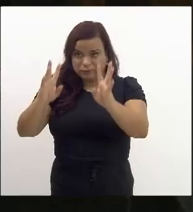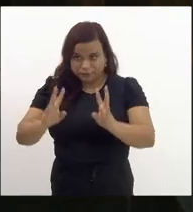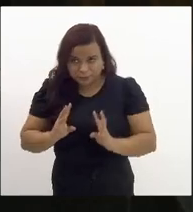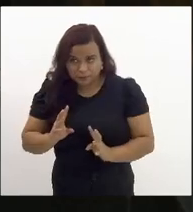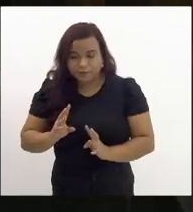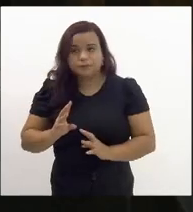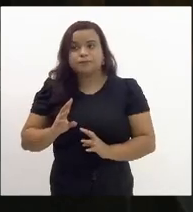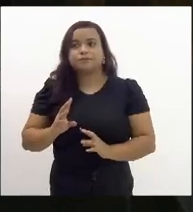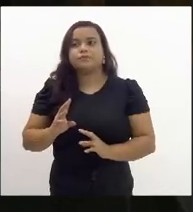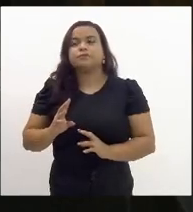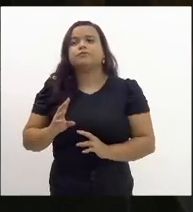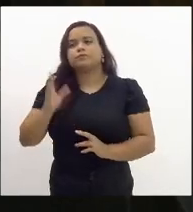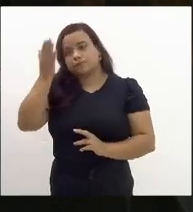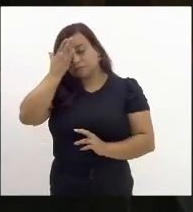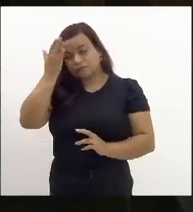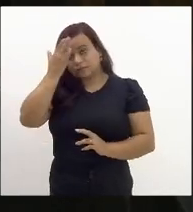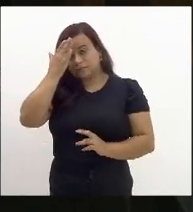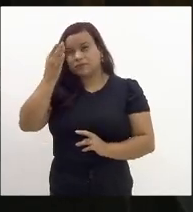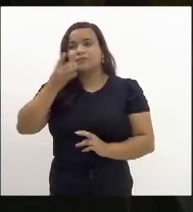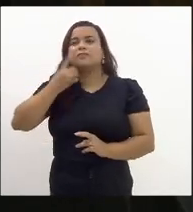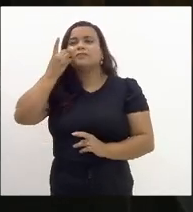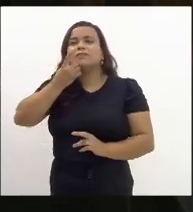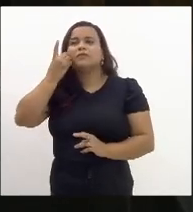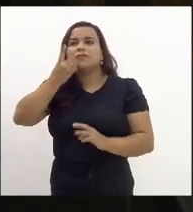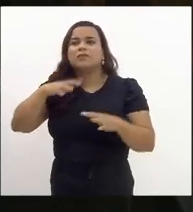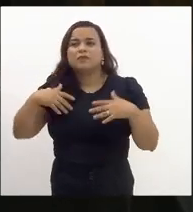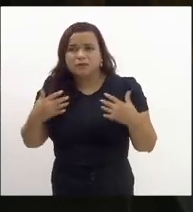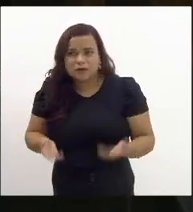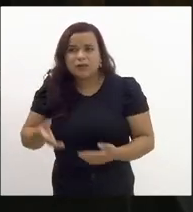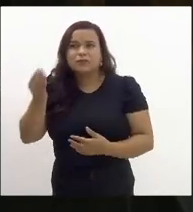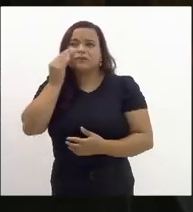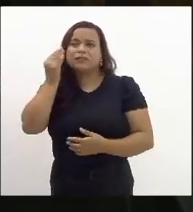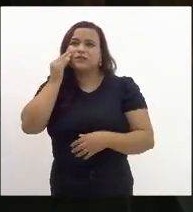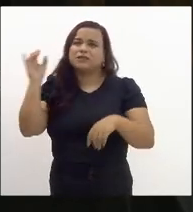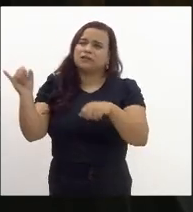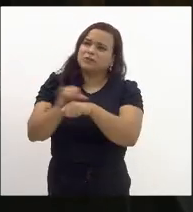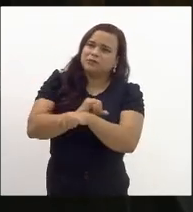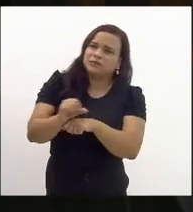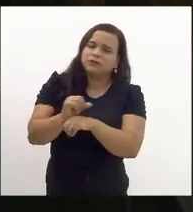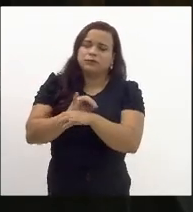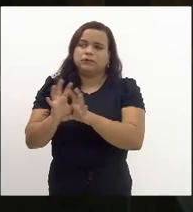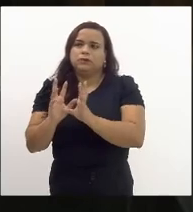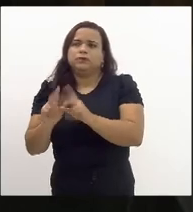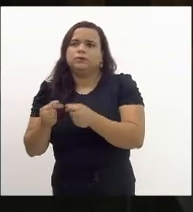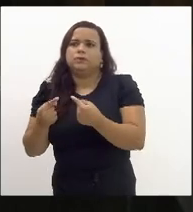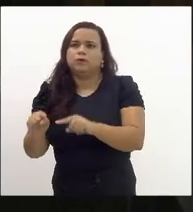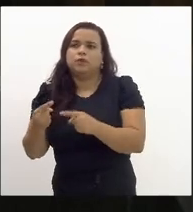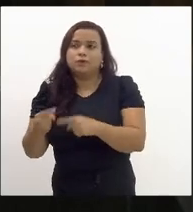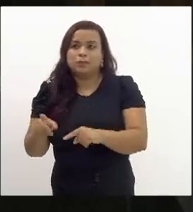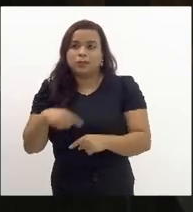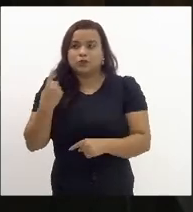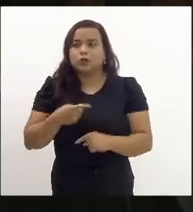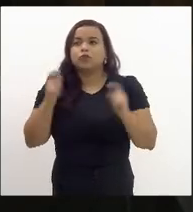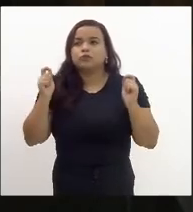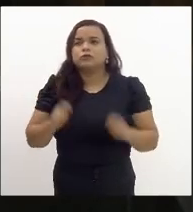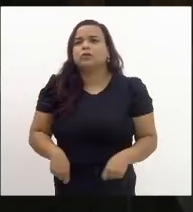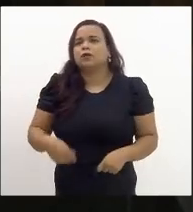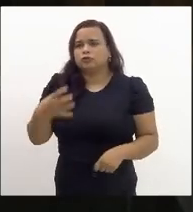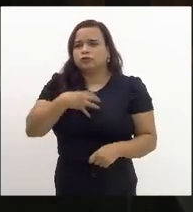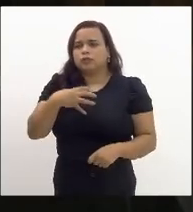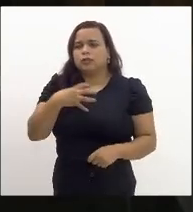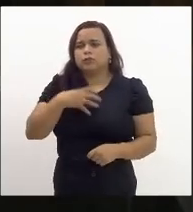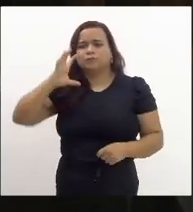atenção em saber quais serão os deputados que vão tentar manobras para obstruir e que a gente possa, de uma vez por